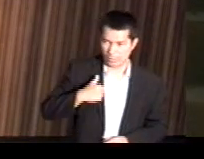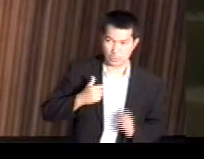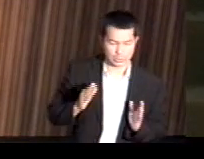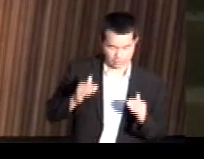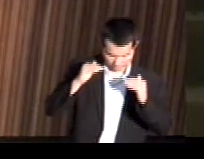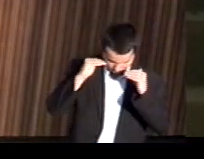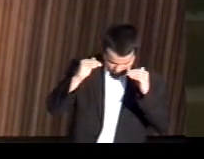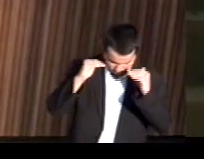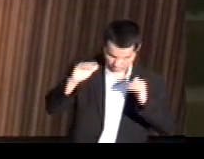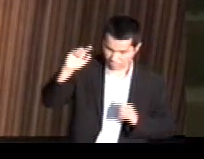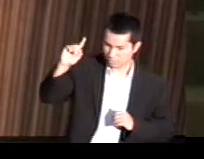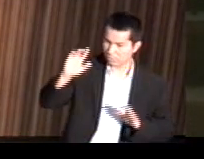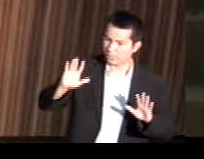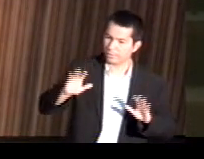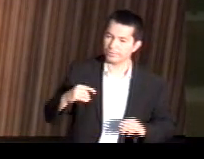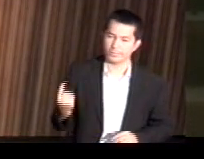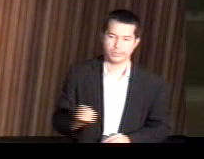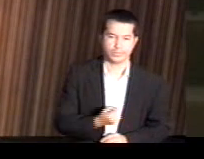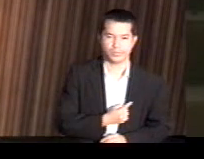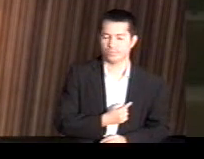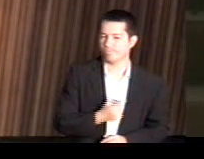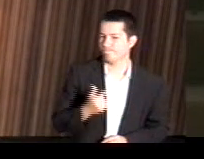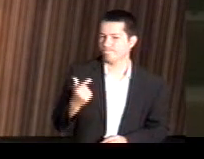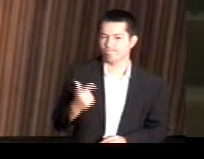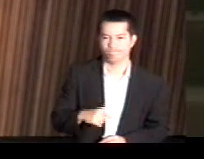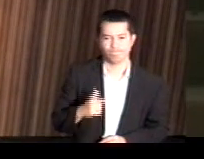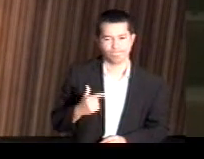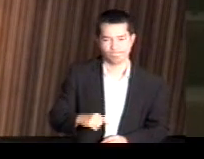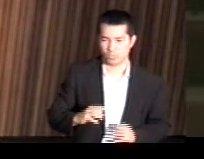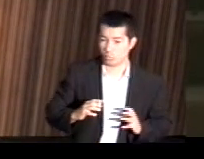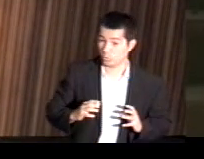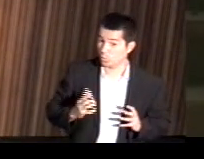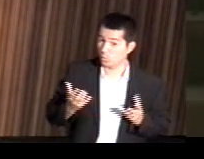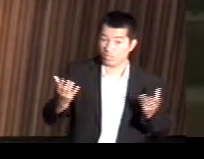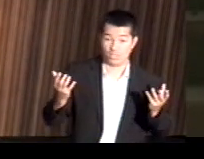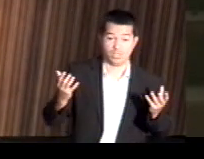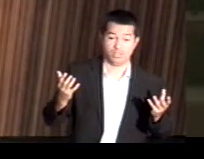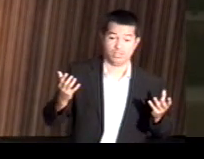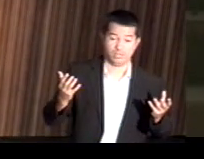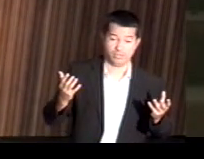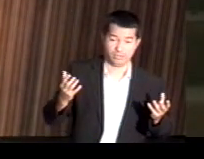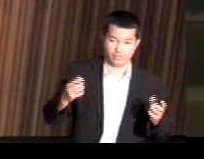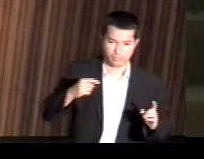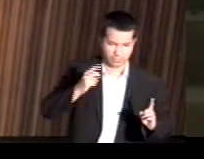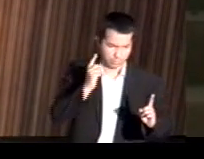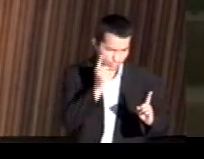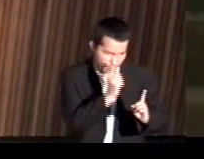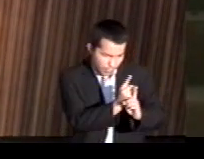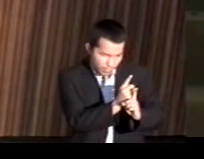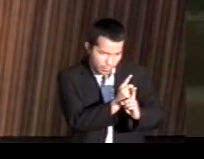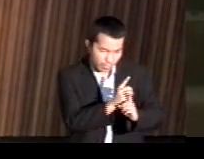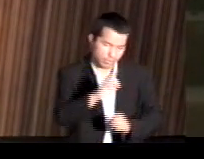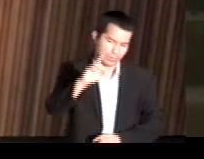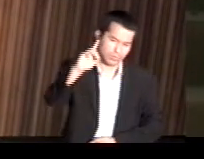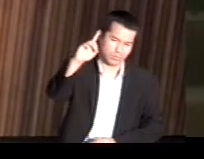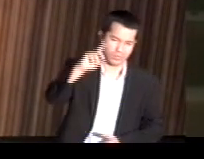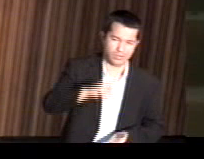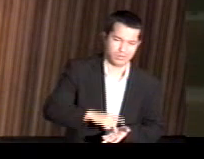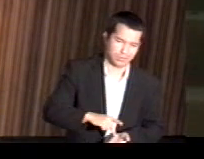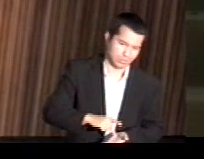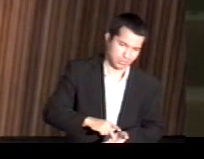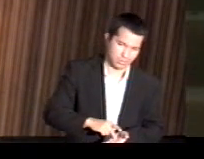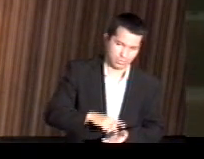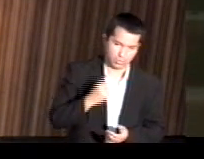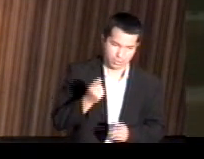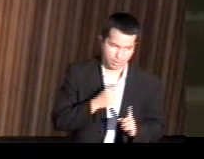um passo na direção daquilo que Ele manda. E esse é um símbolo e um sinal para você. Senhor, é